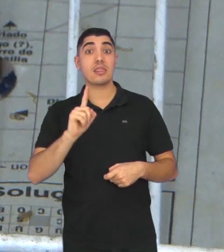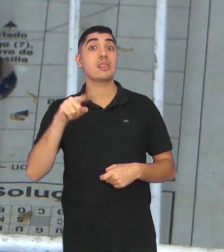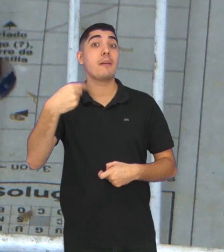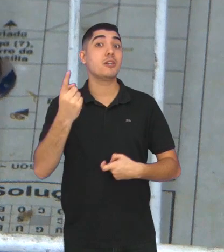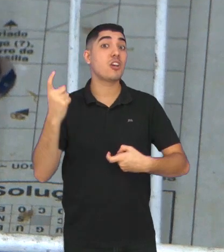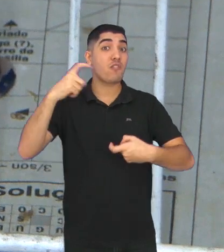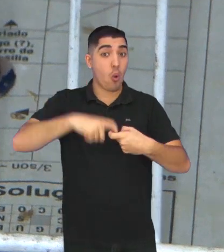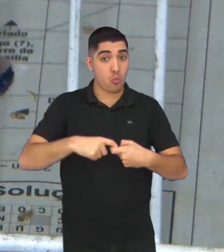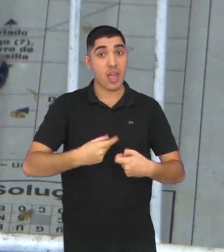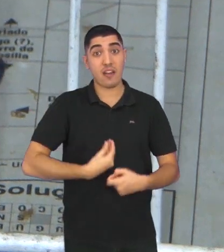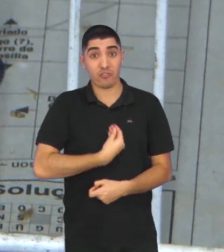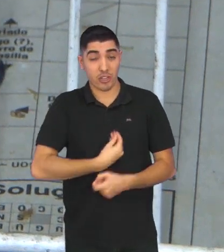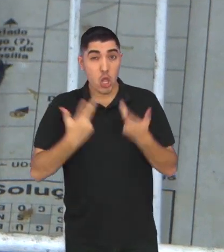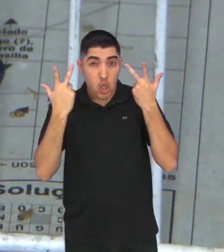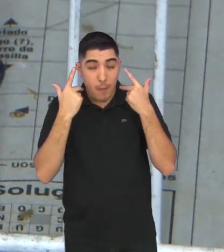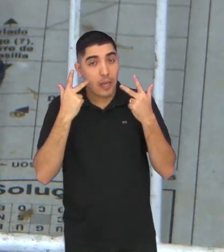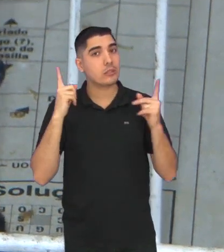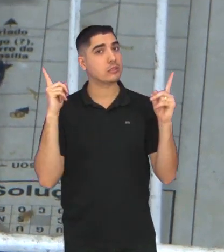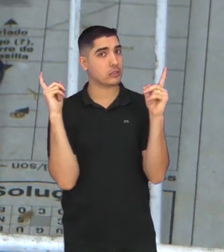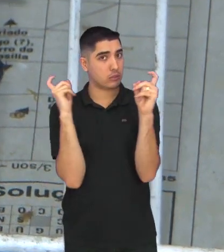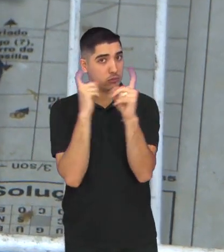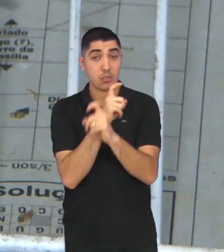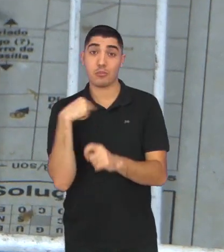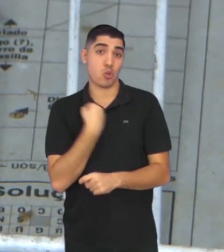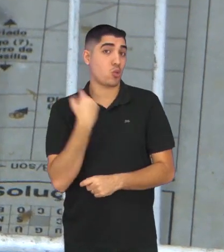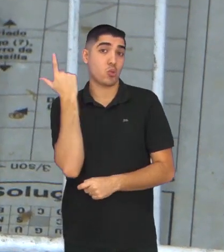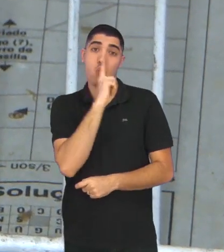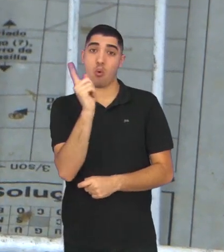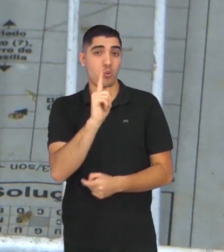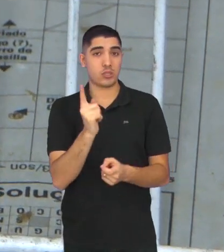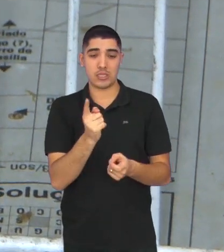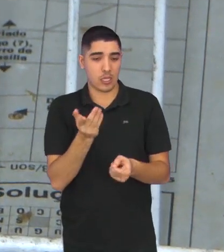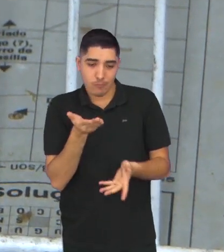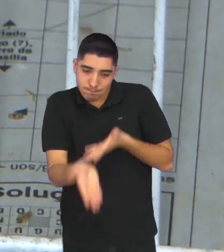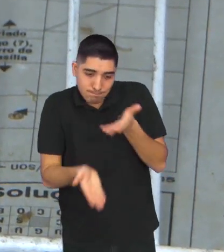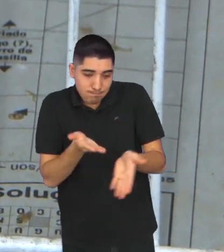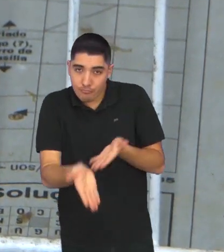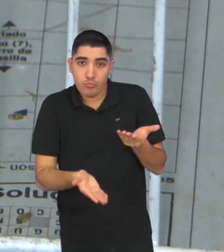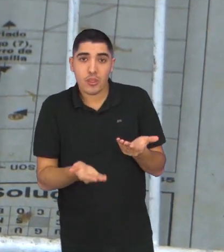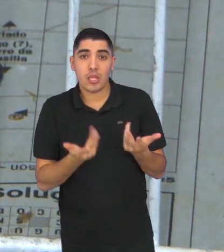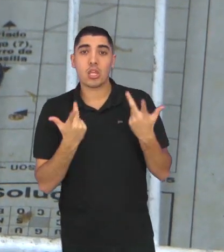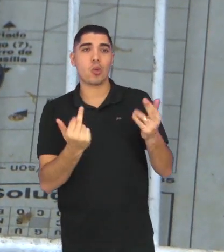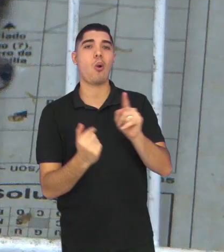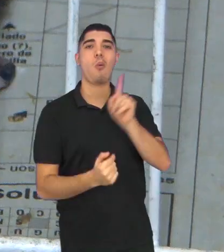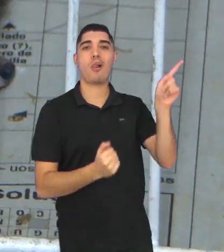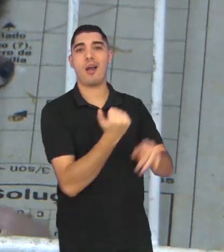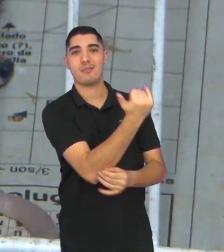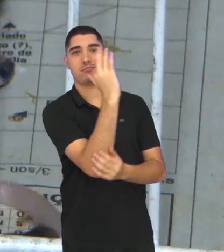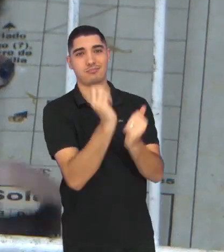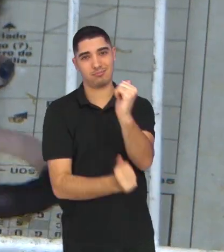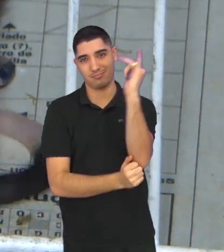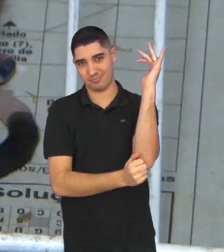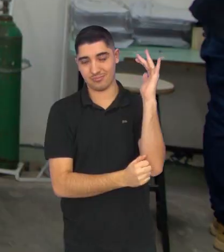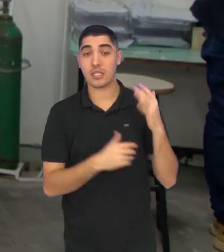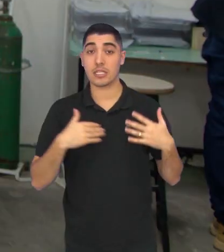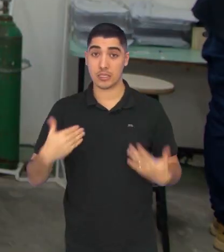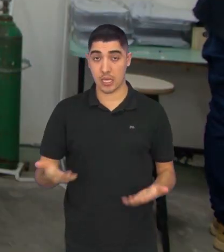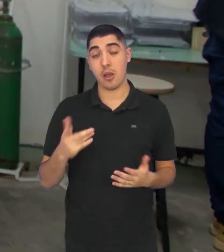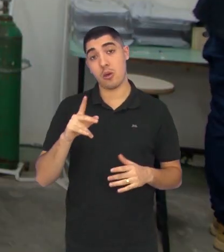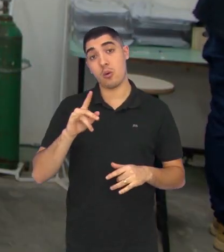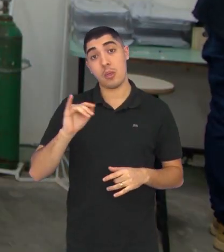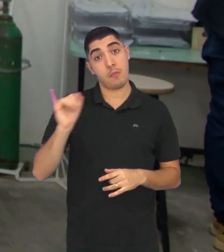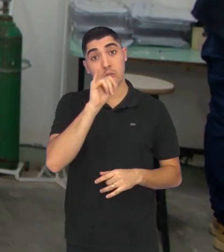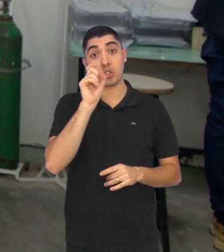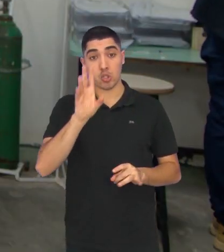reabilitar um filhote, porque nem sempre a gente consegue fornecer tudo que teria disponível na natureza. O ideal